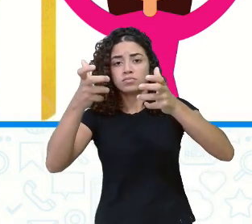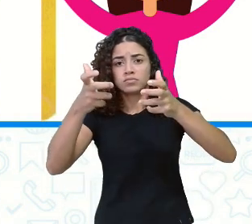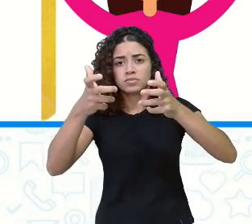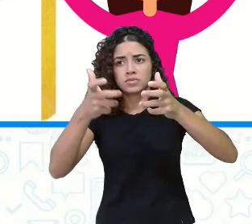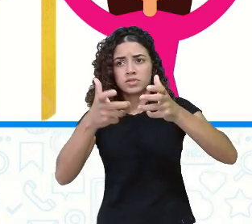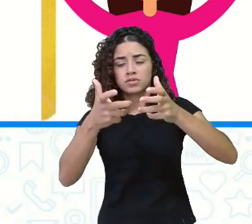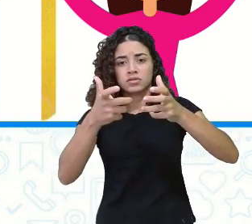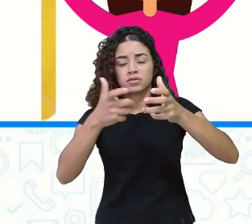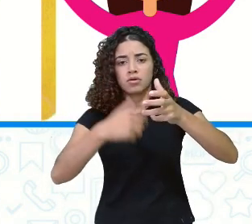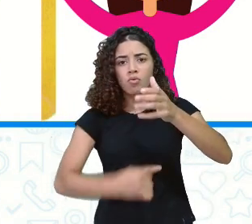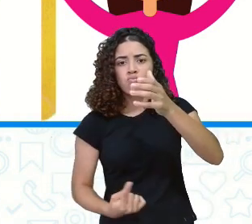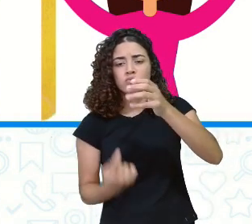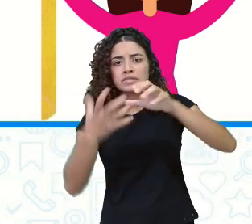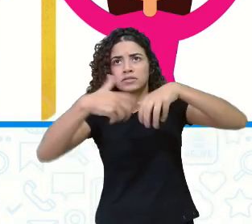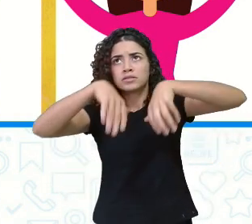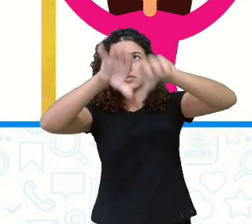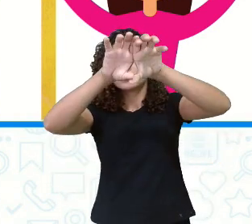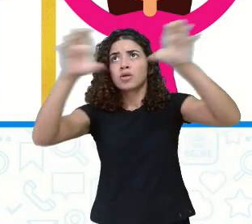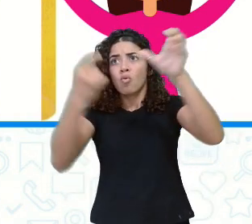um furo no céu.